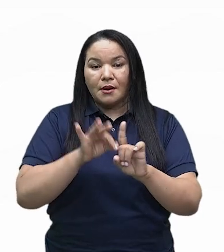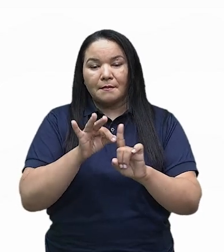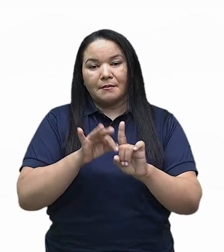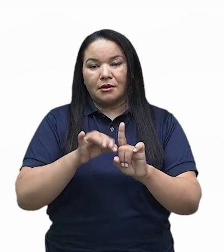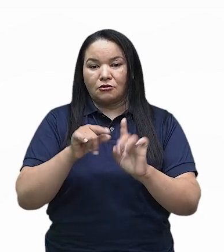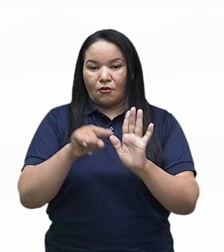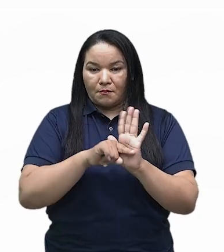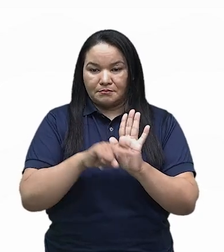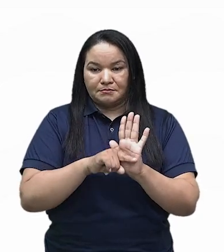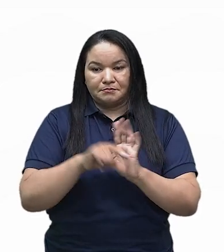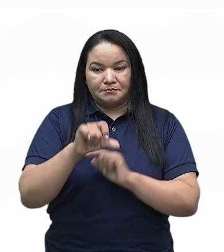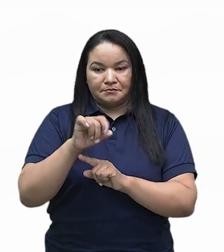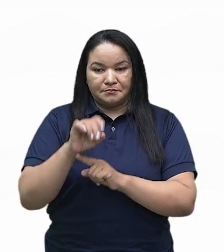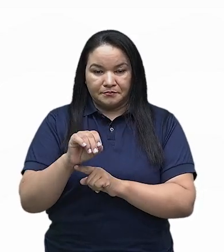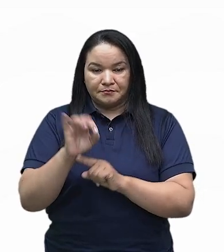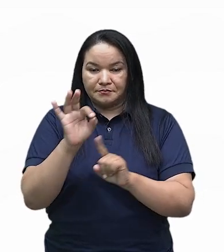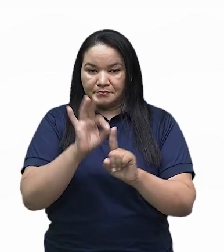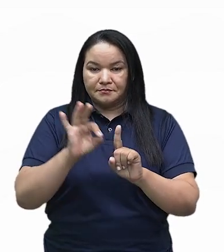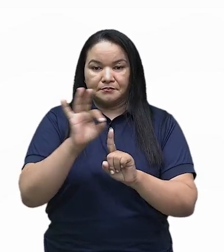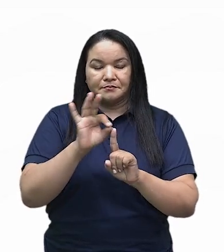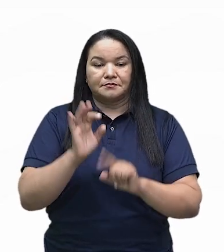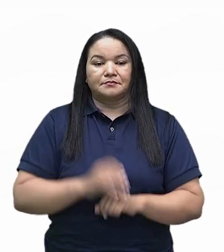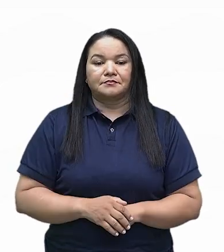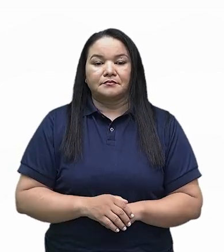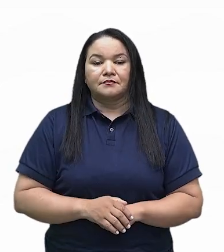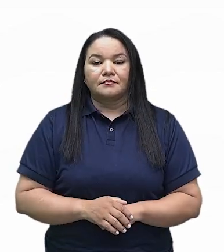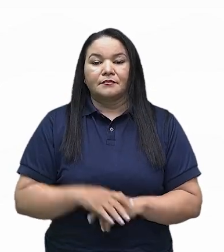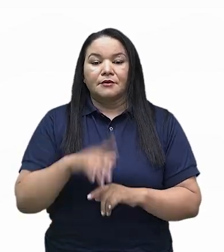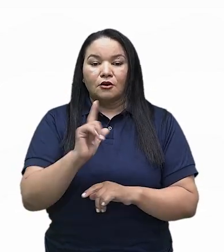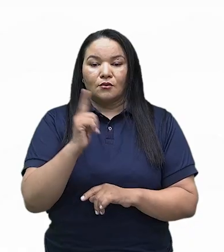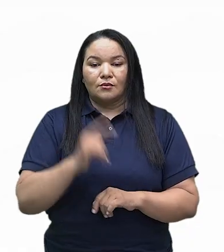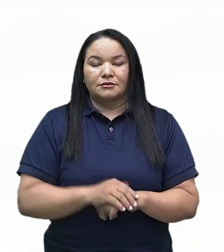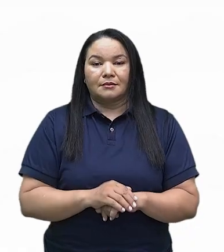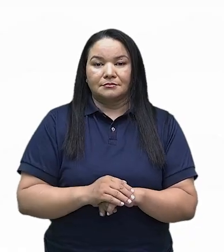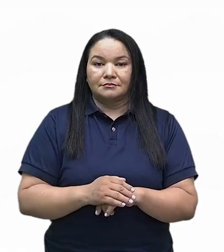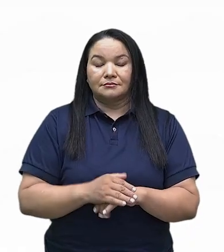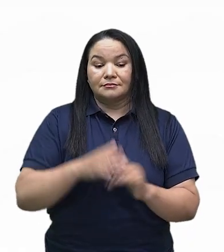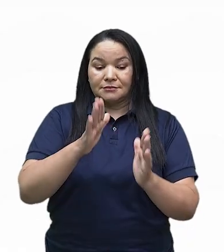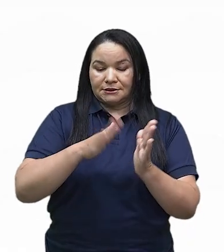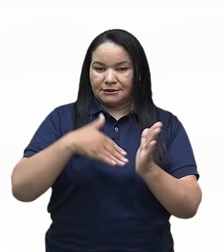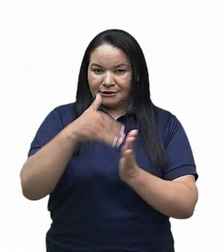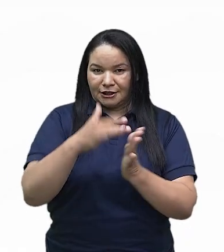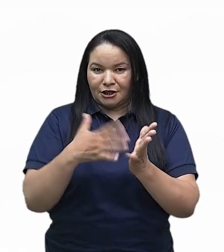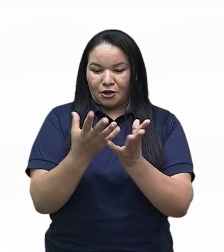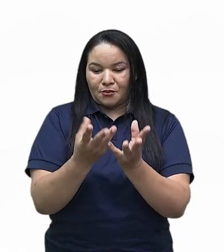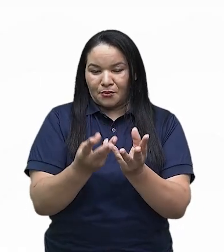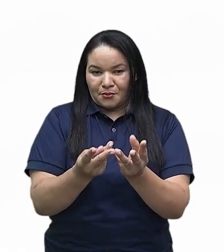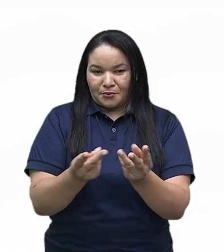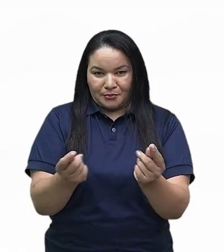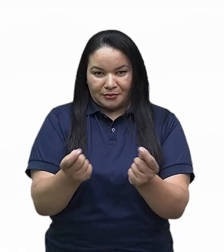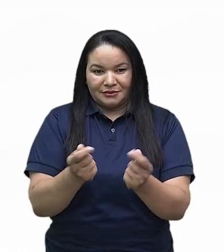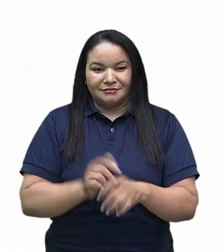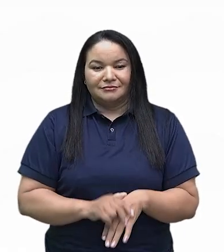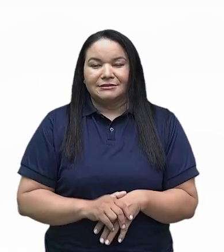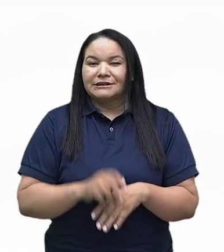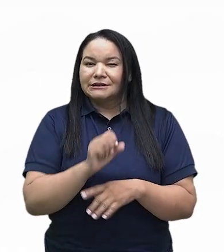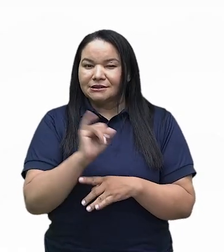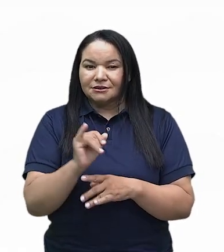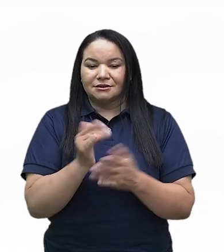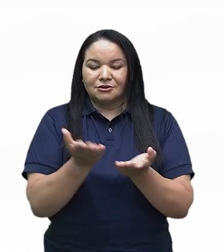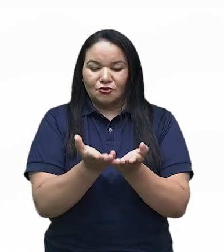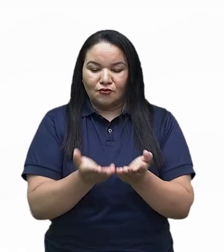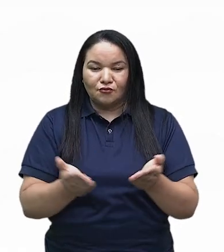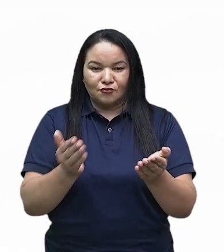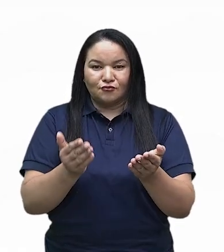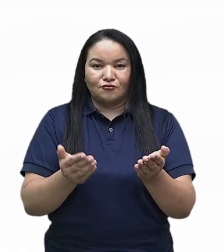graus Celsius, tá? Agora, o próximo exemplo, o derretimento da manteiga. Então, quando a gente coloca ali a